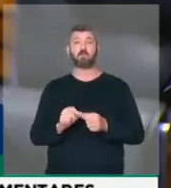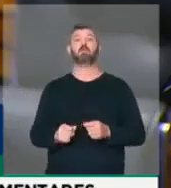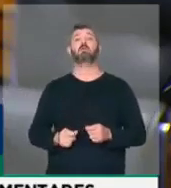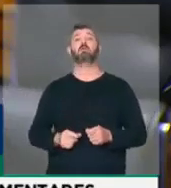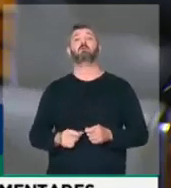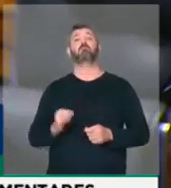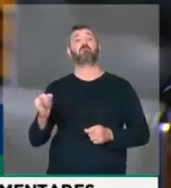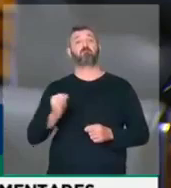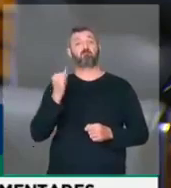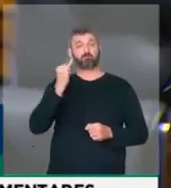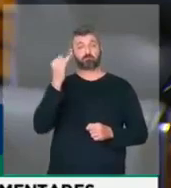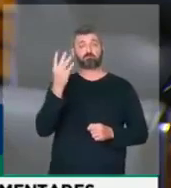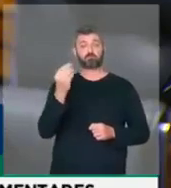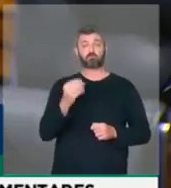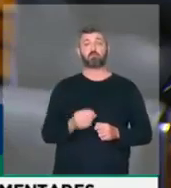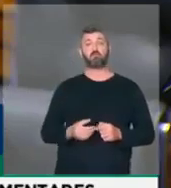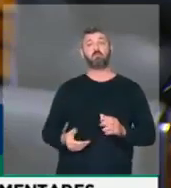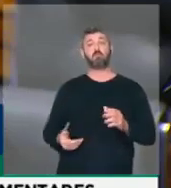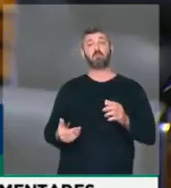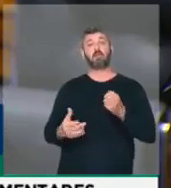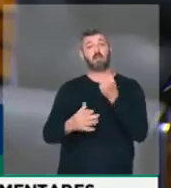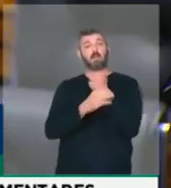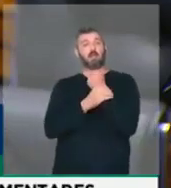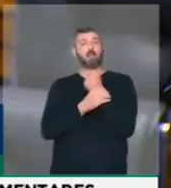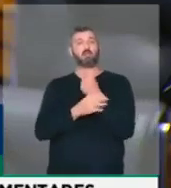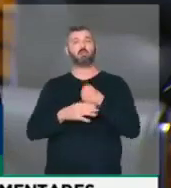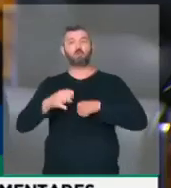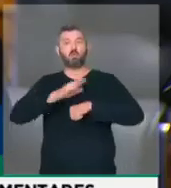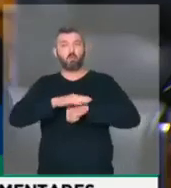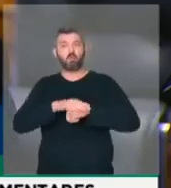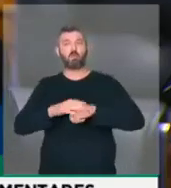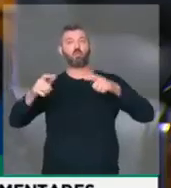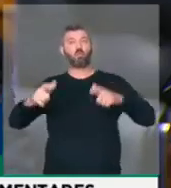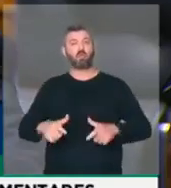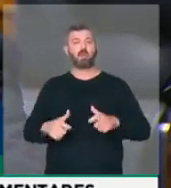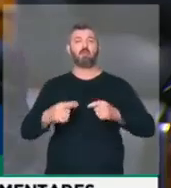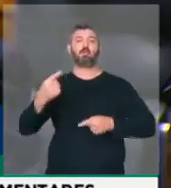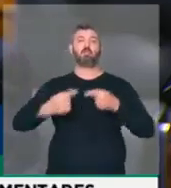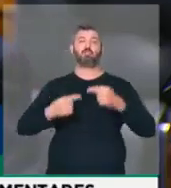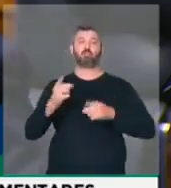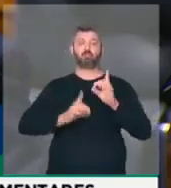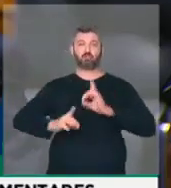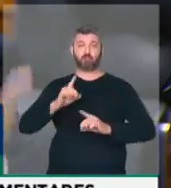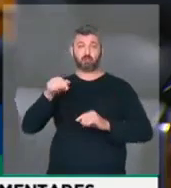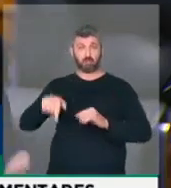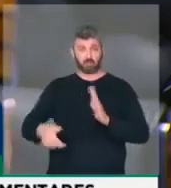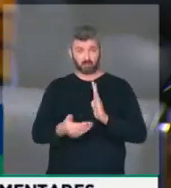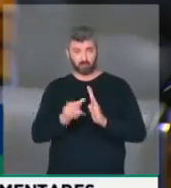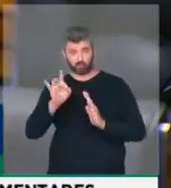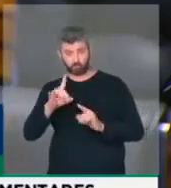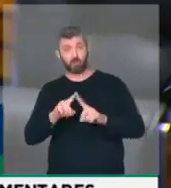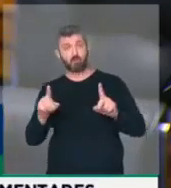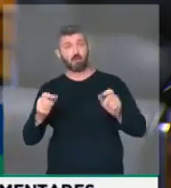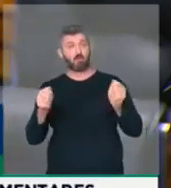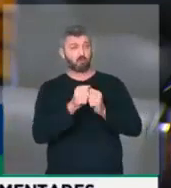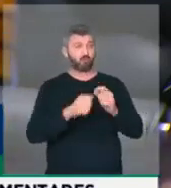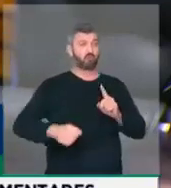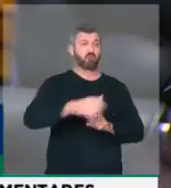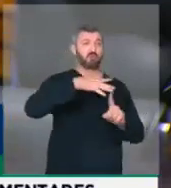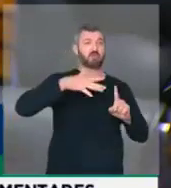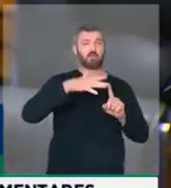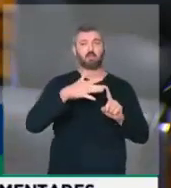é importante que a gente garanta um espaço para o diálogo, não só desta casa, mas também com o conjunto da